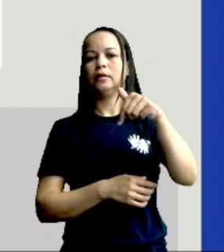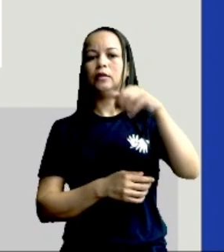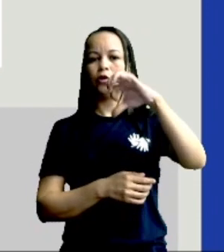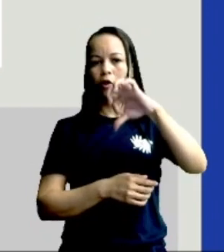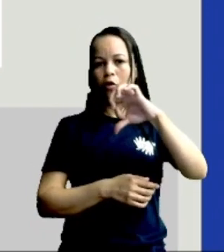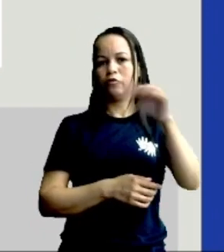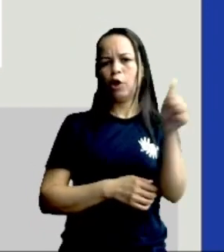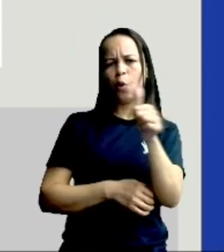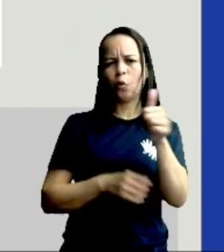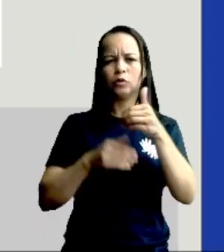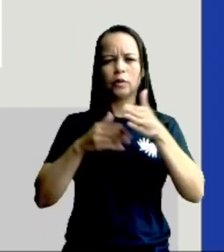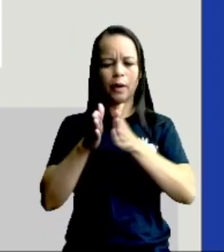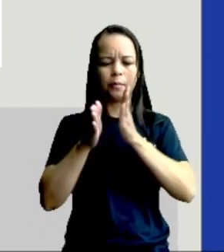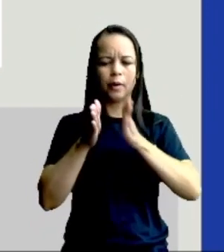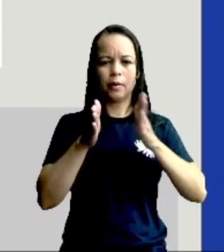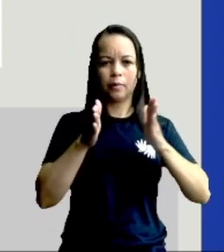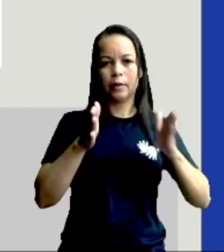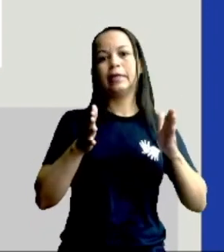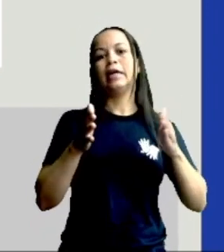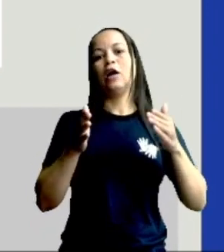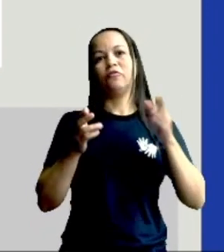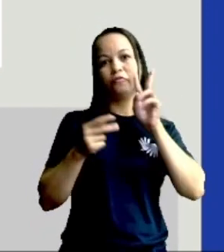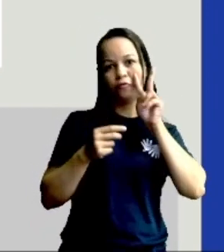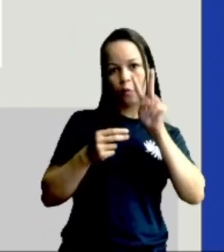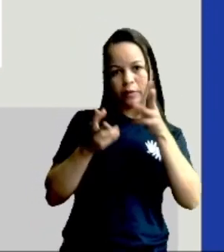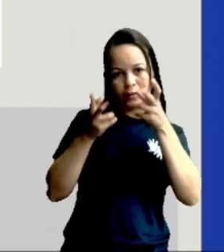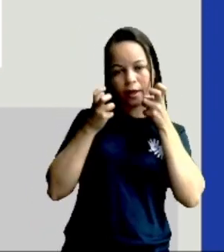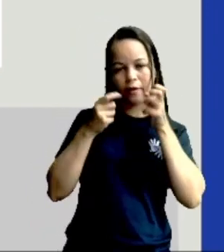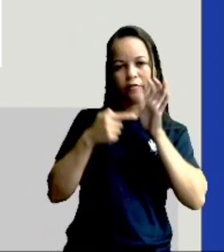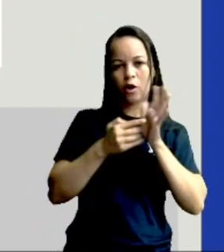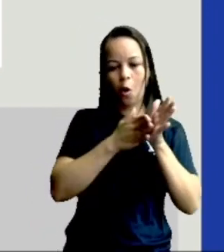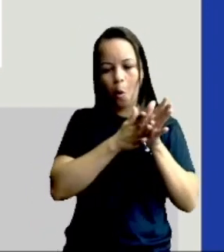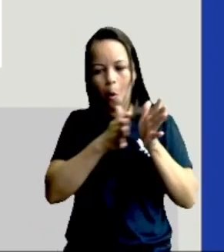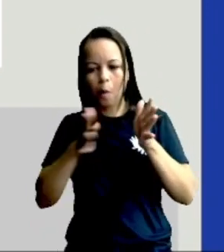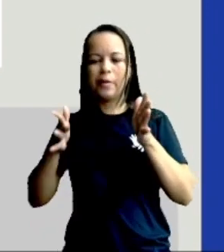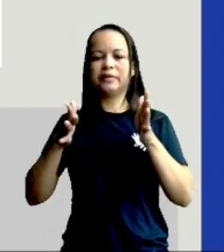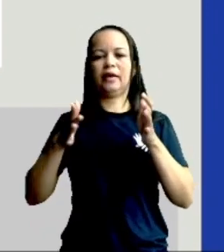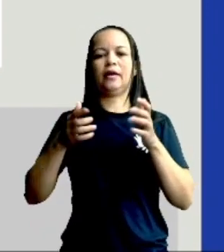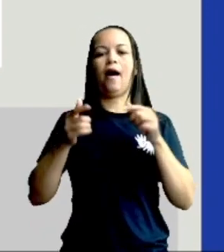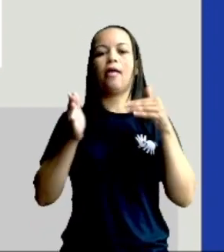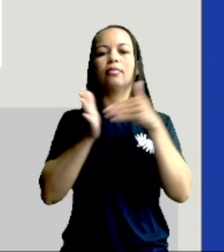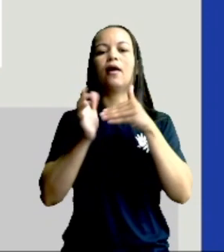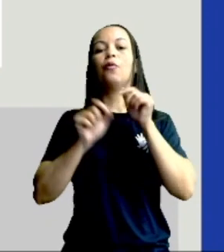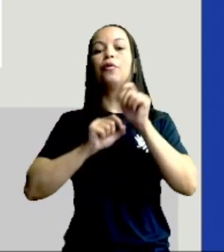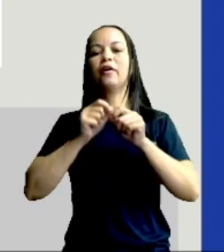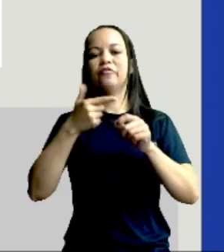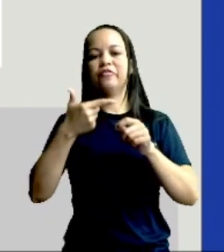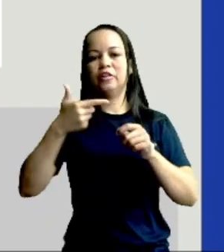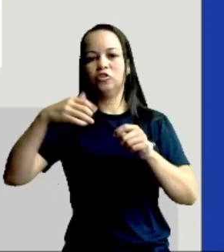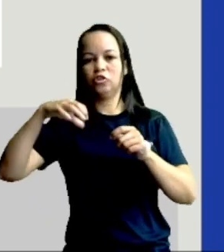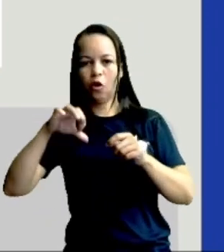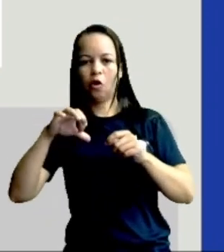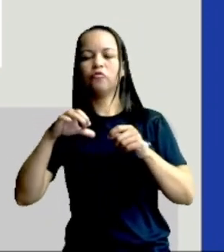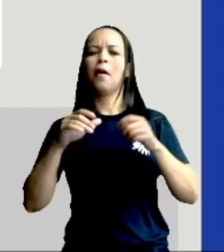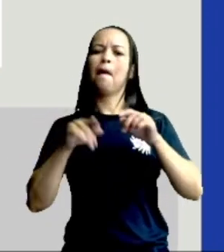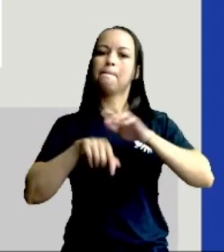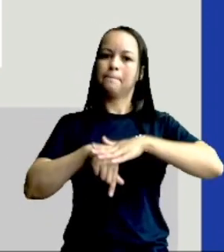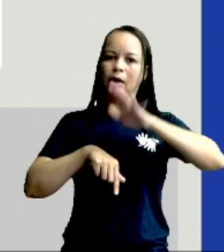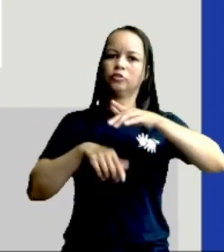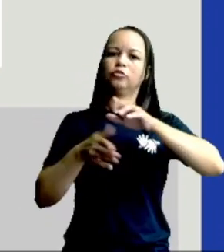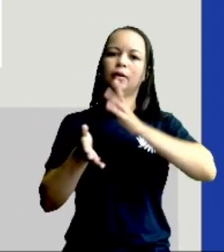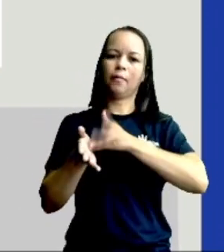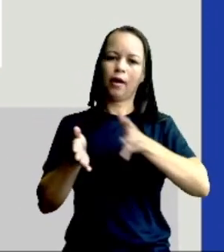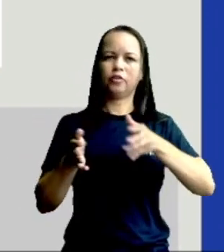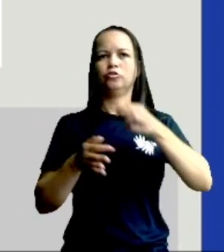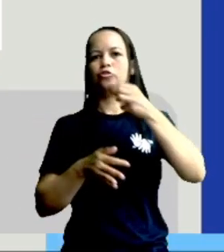assim sucessivamente. Vejam que eu aumentei aí até o 29, mas aí depois do 29 vai vir quem? 31, 33 e